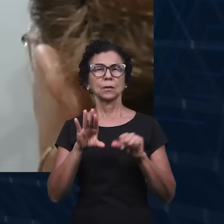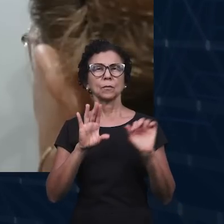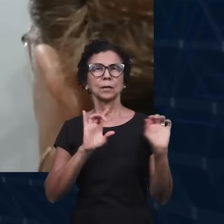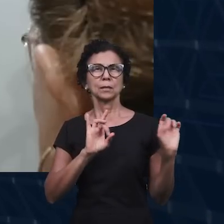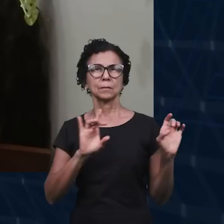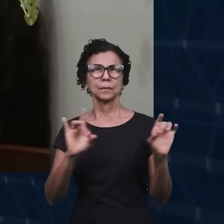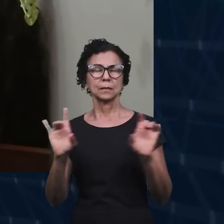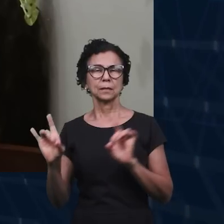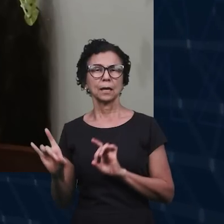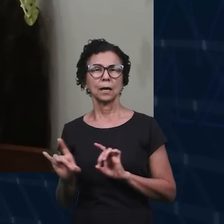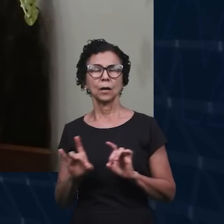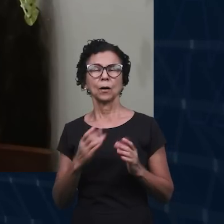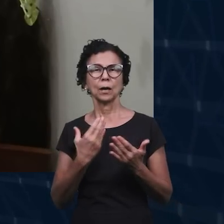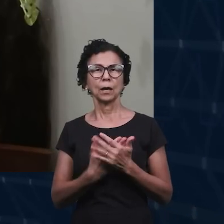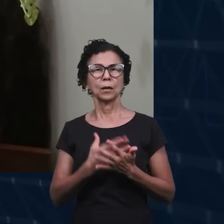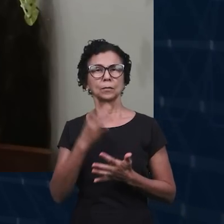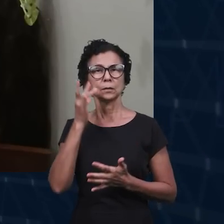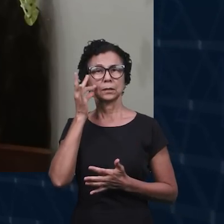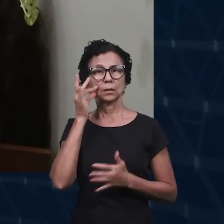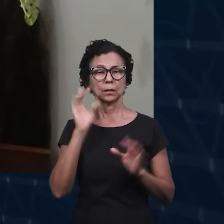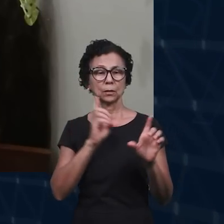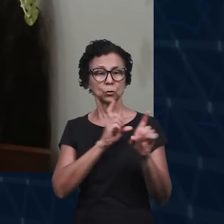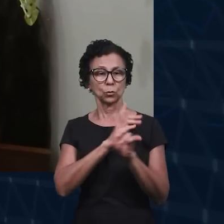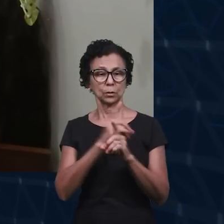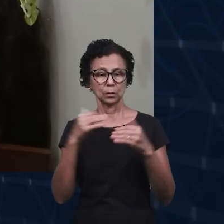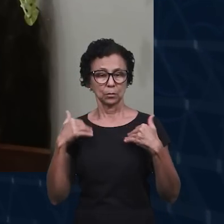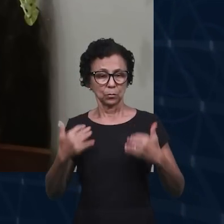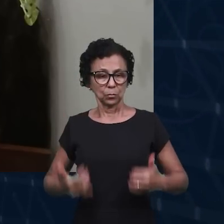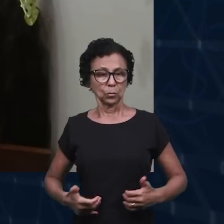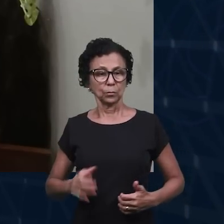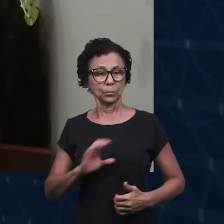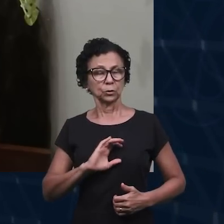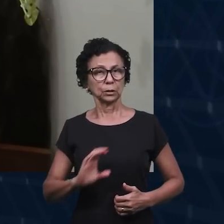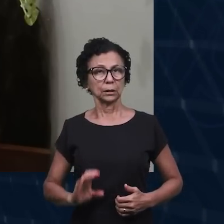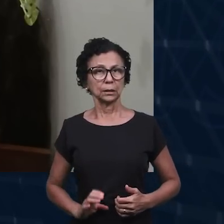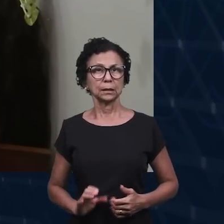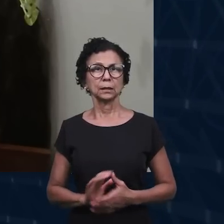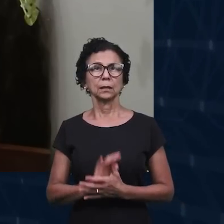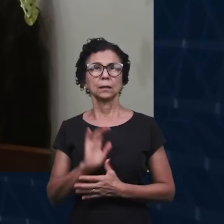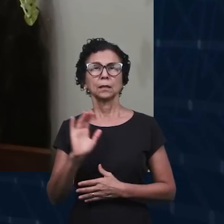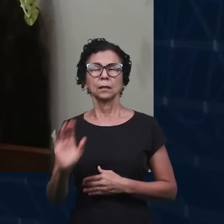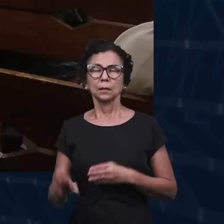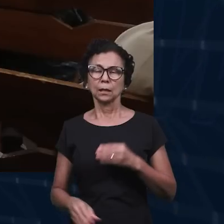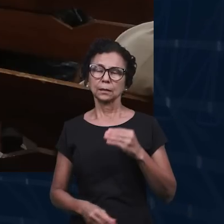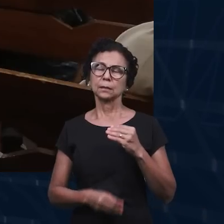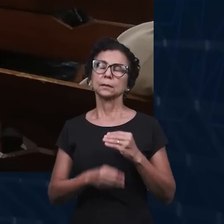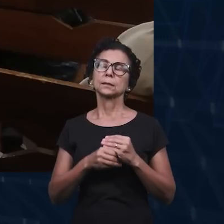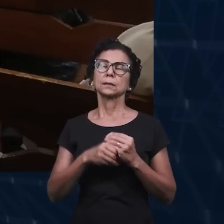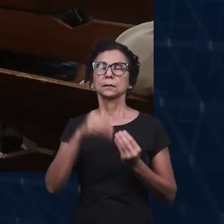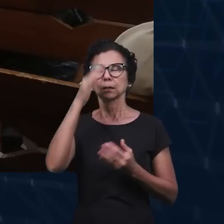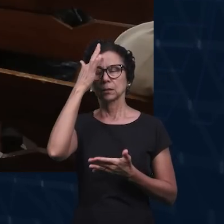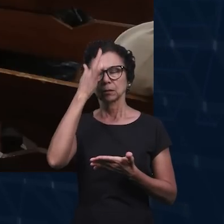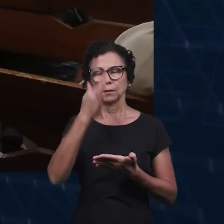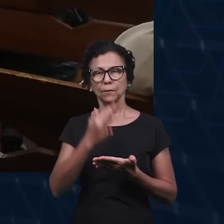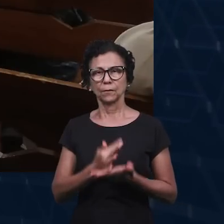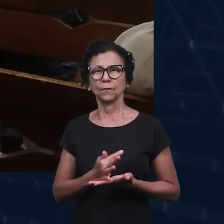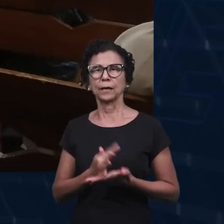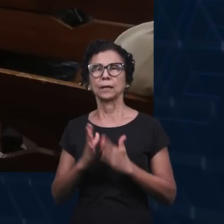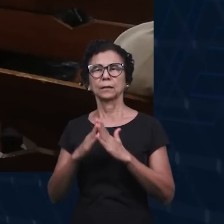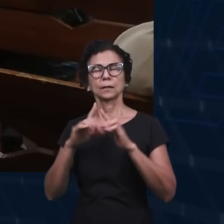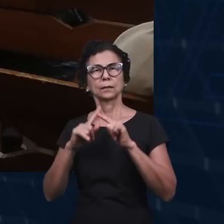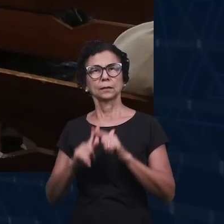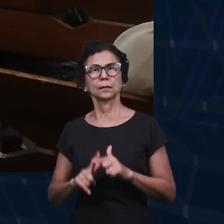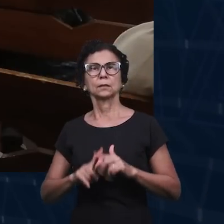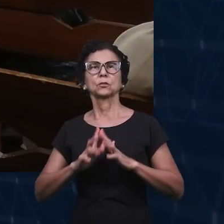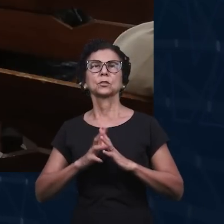aula presencial sobre a doutrina do corpo, reforçando os ensinamentos bíblicos e fortalecendo a fé da igreja local.